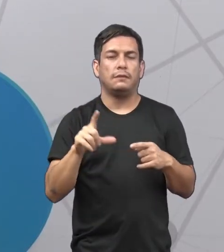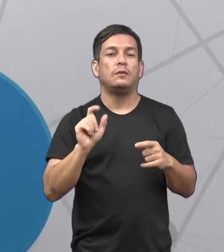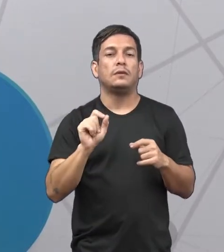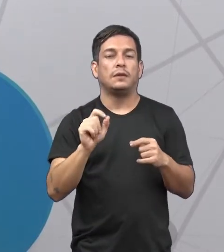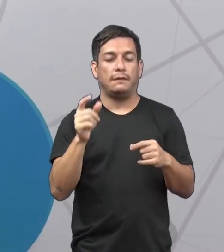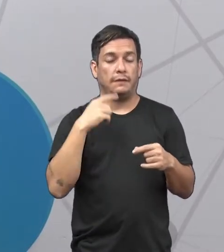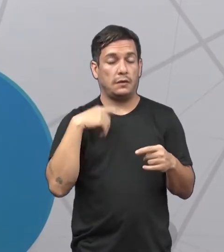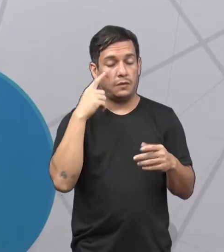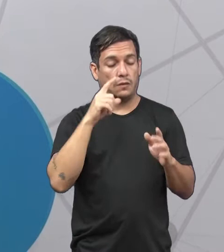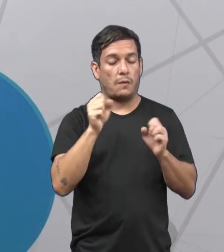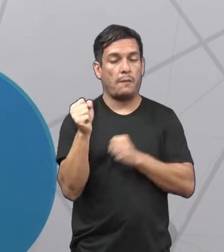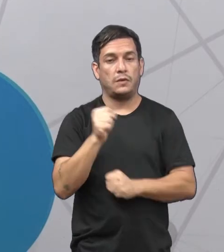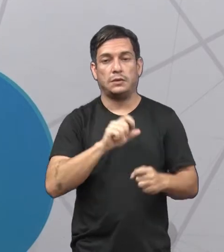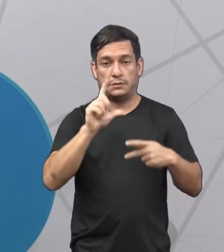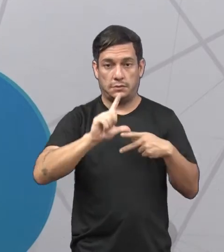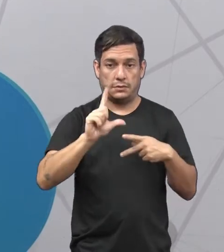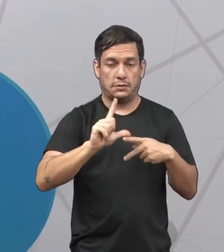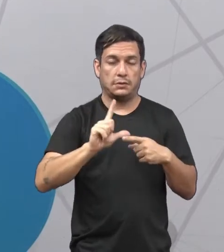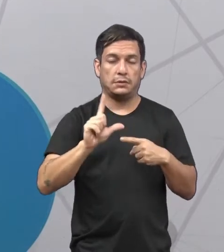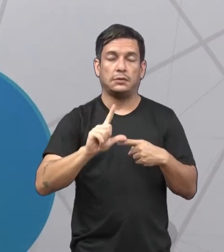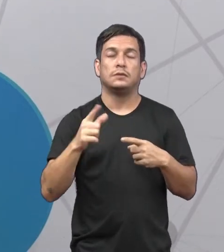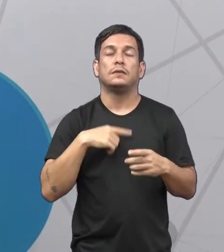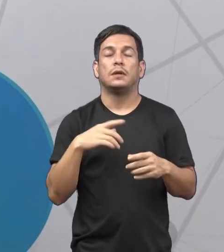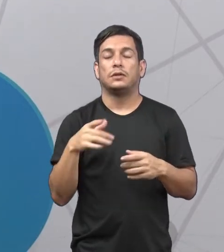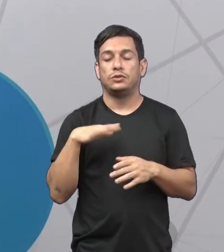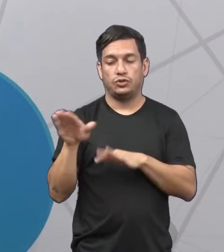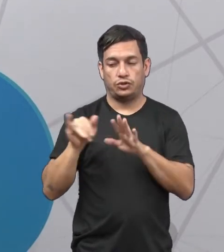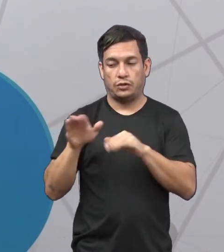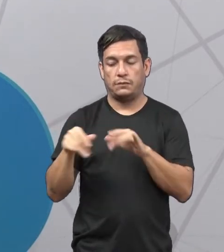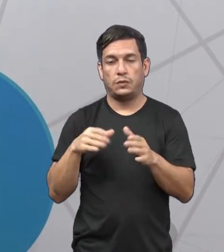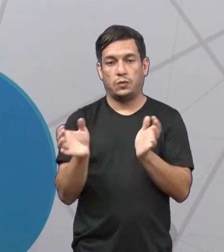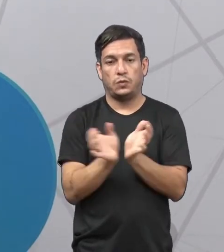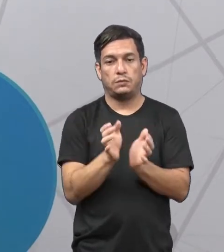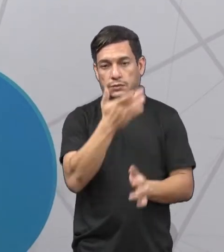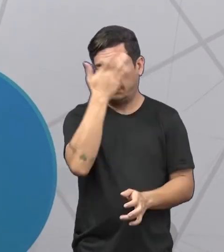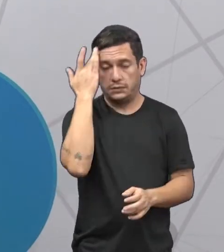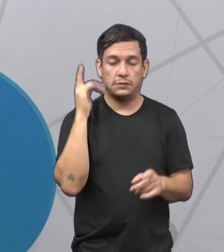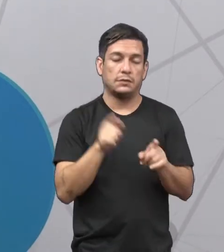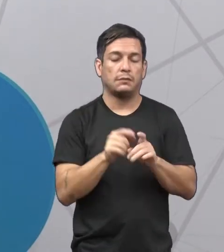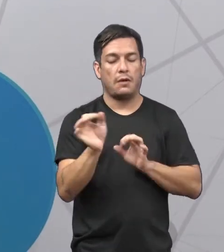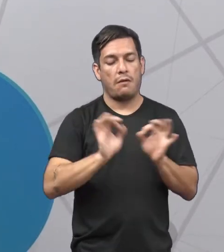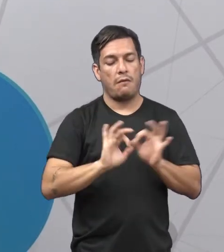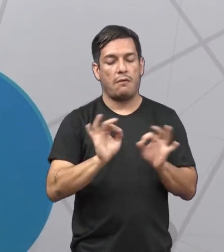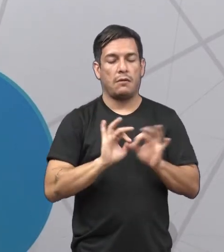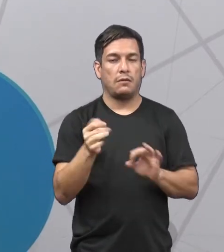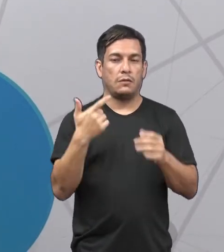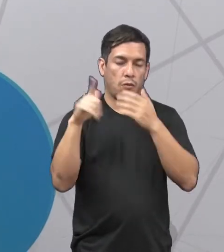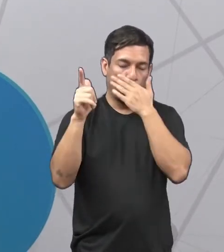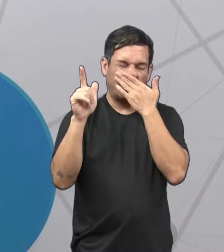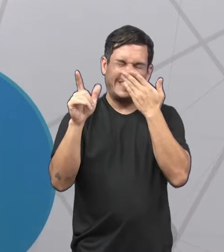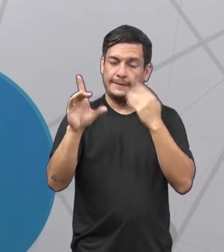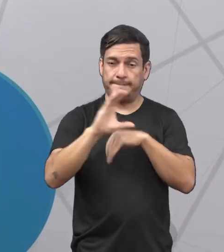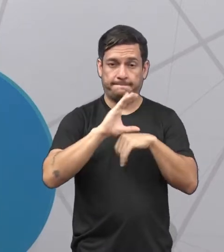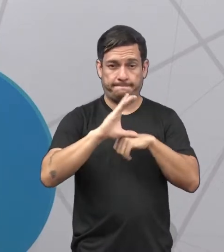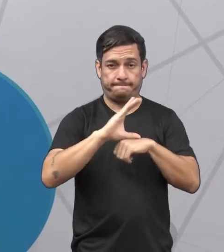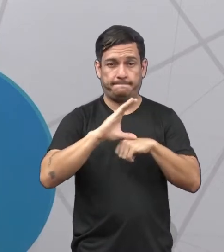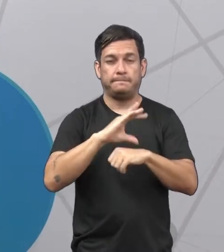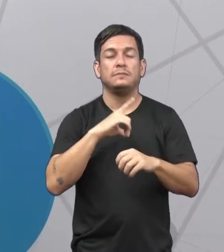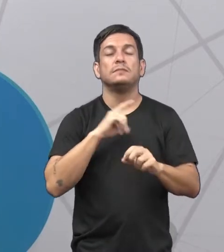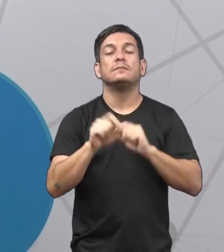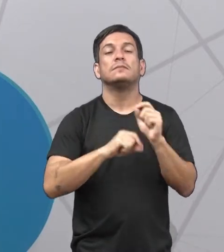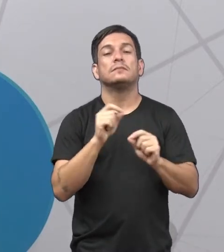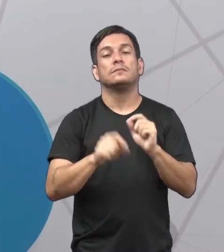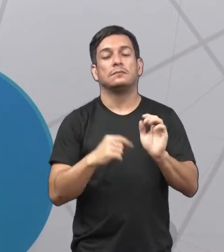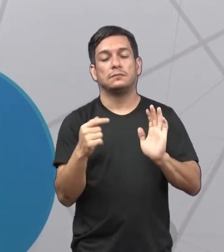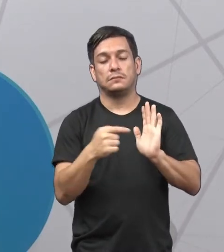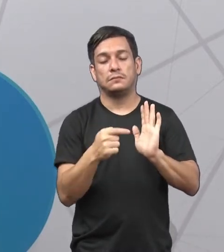legislativo, convoca um grupo de pessoas e esse grupo de pessoas elabora uma outra Constituição que tinha um